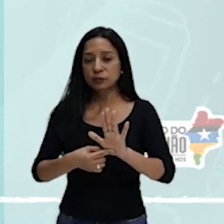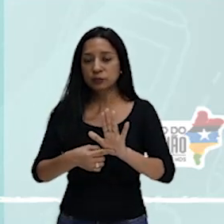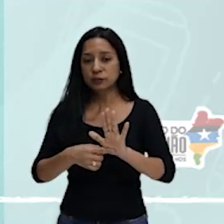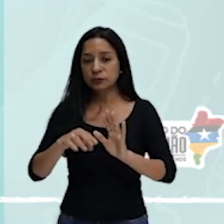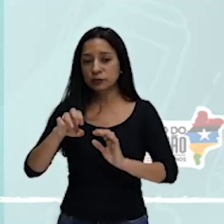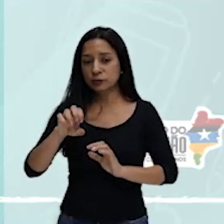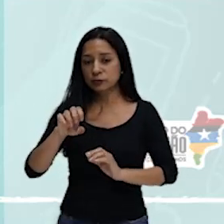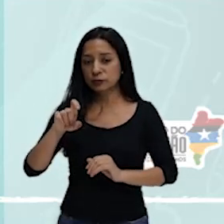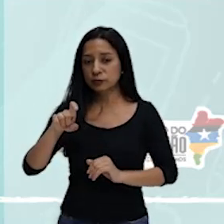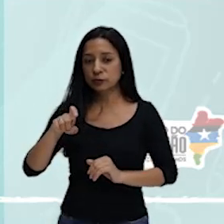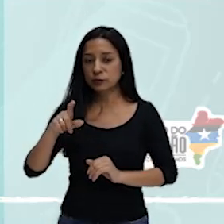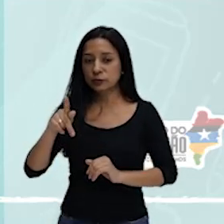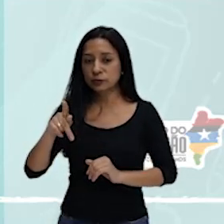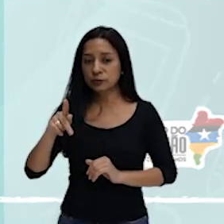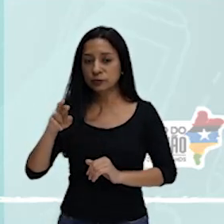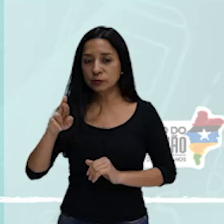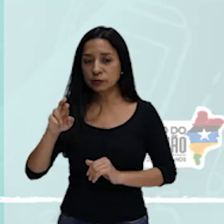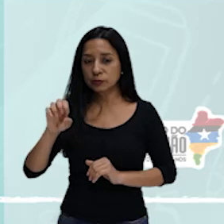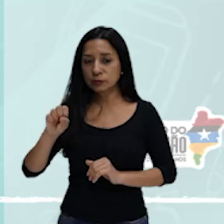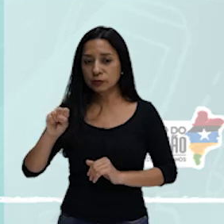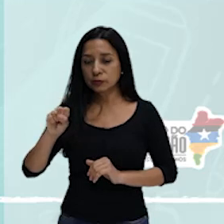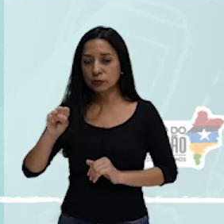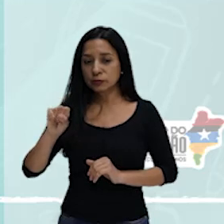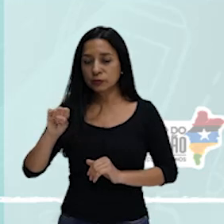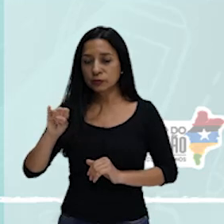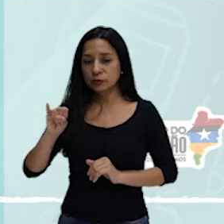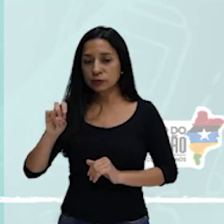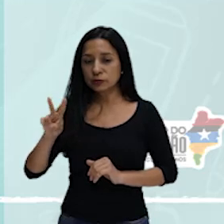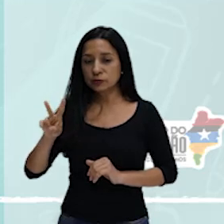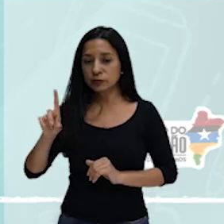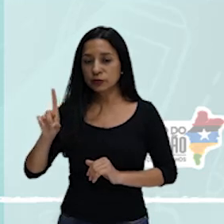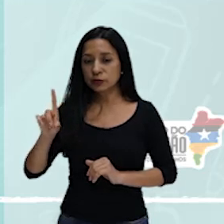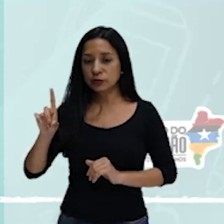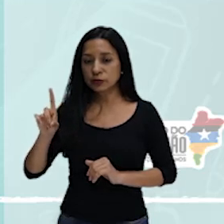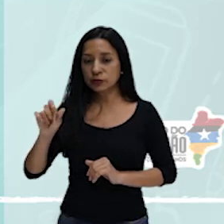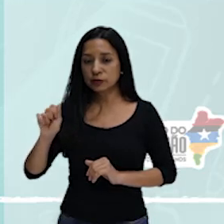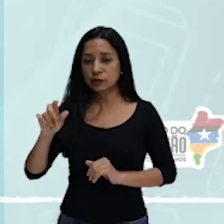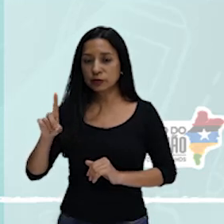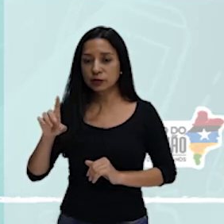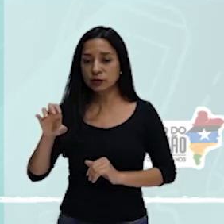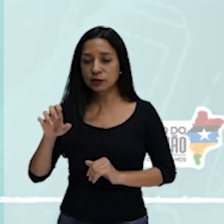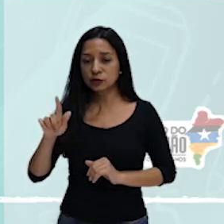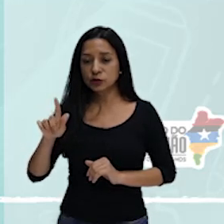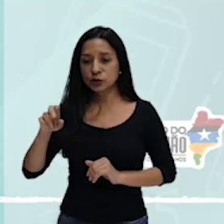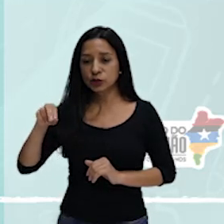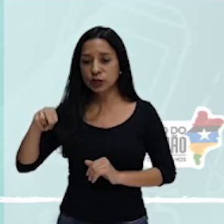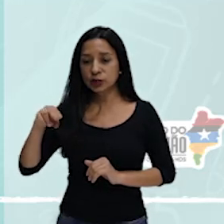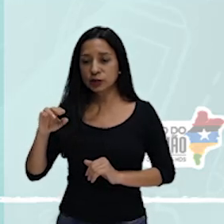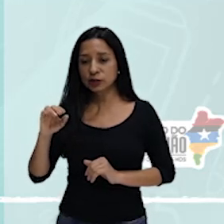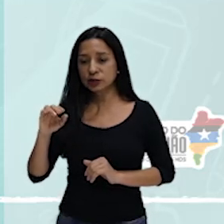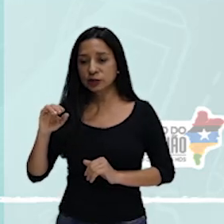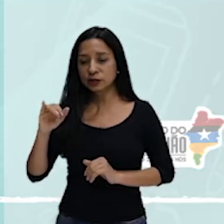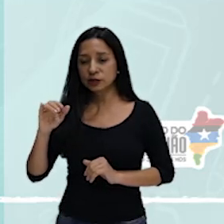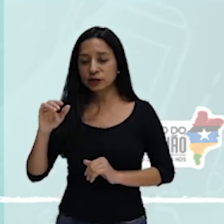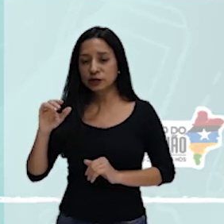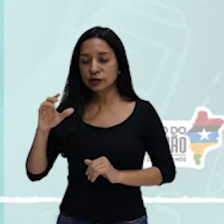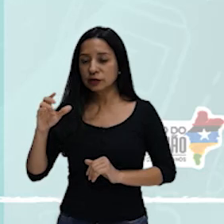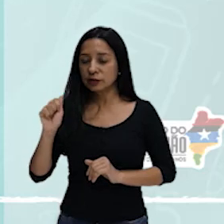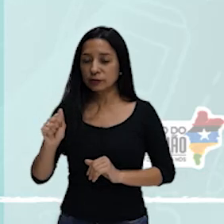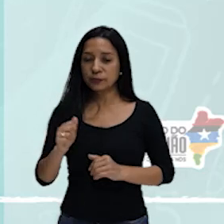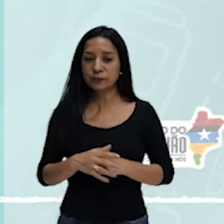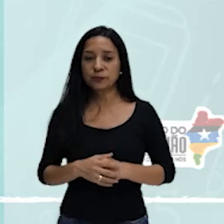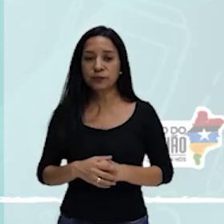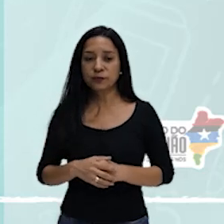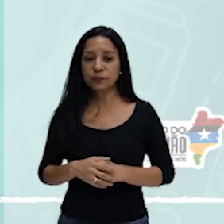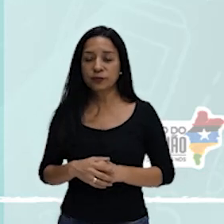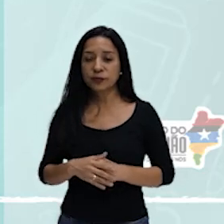gênica, ou seja, pode variar também de indivíduo para indivíduo. E por último, pessoal, a pleiotropia. O que é a pleiotropia?